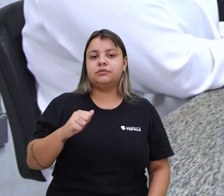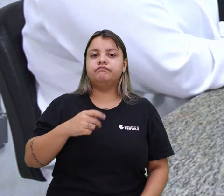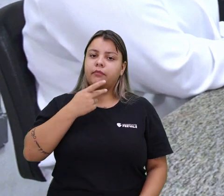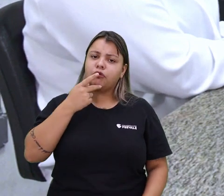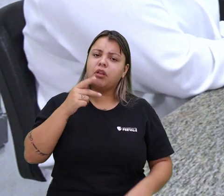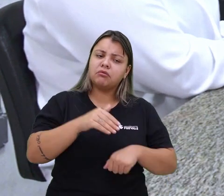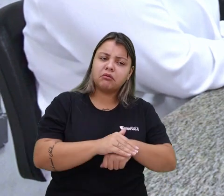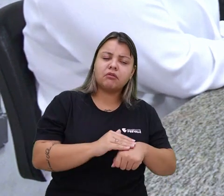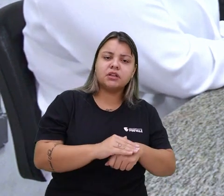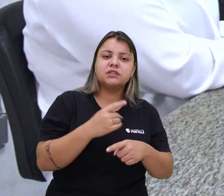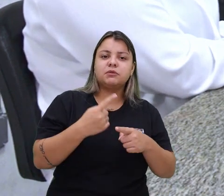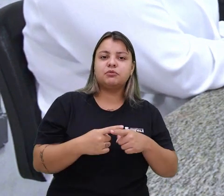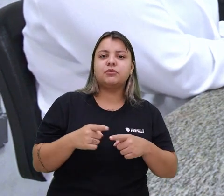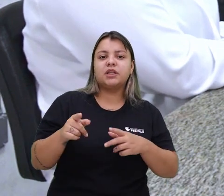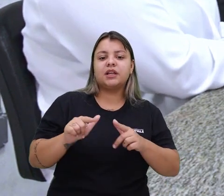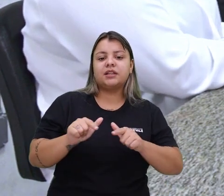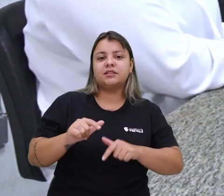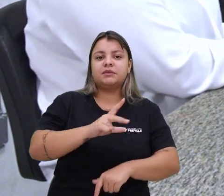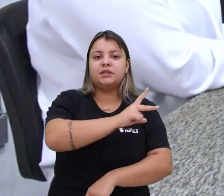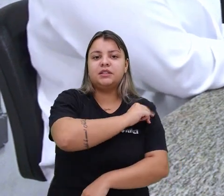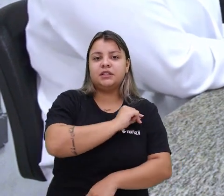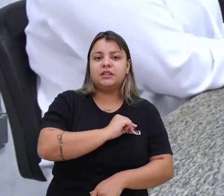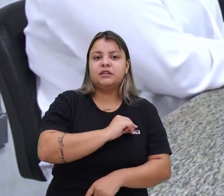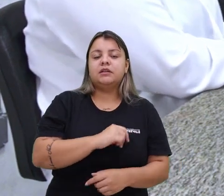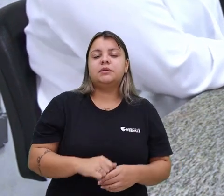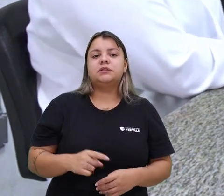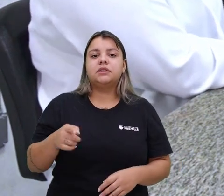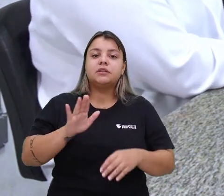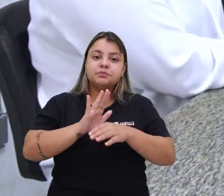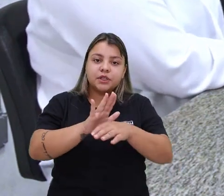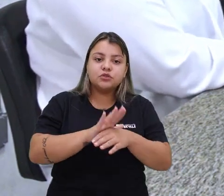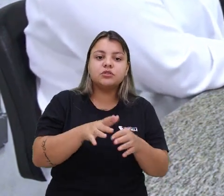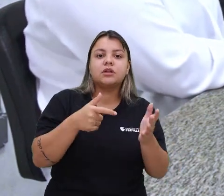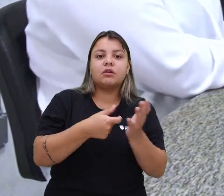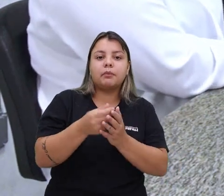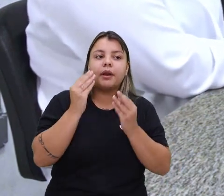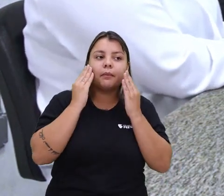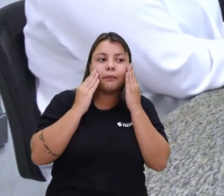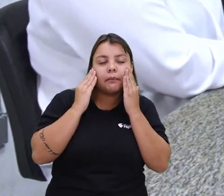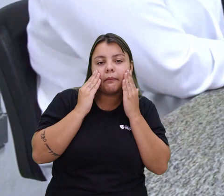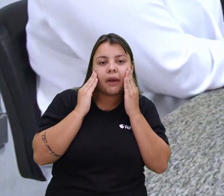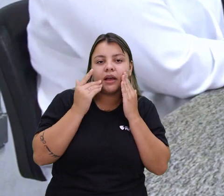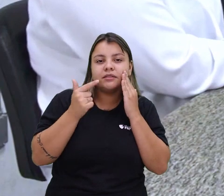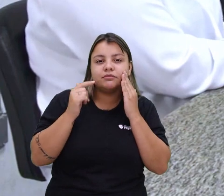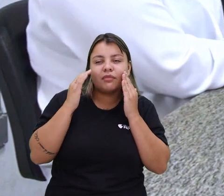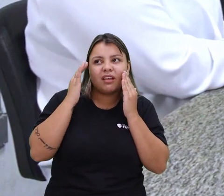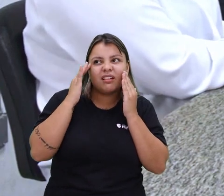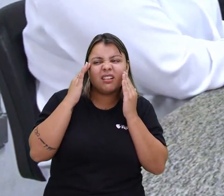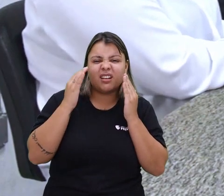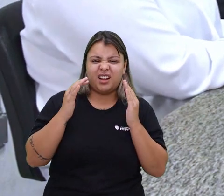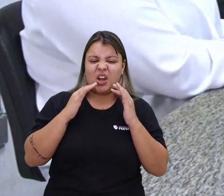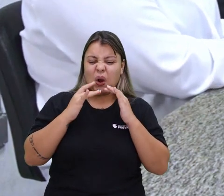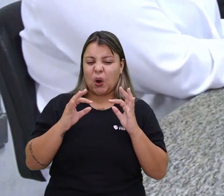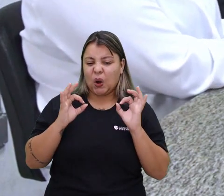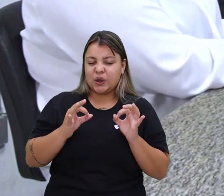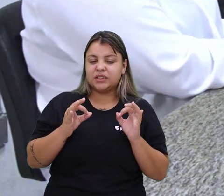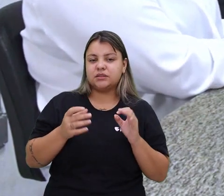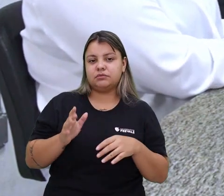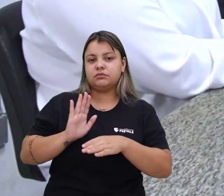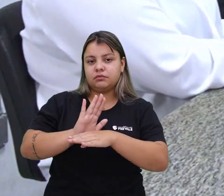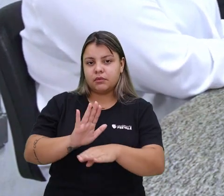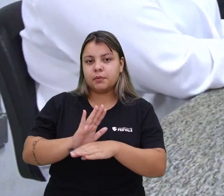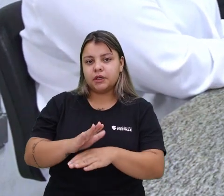Júlia ela é da farmácia e ela que me ajuda a comprar minhas bases porque eu não tenho noção nenhuma de cor e tal a Júlia